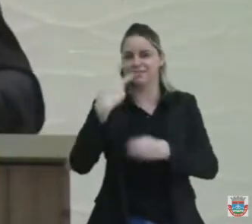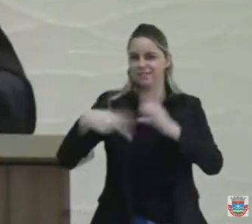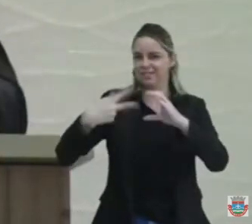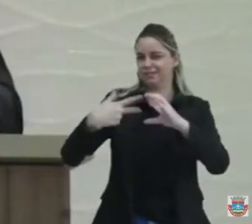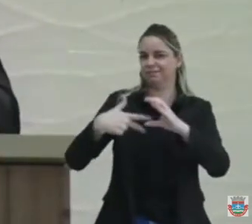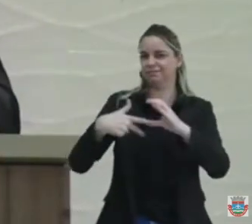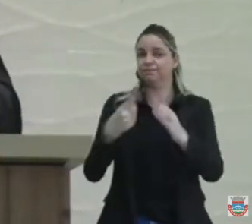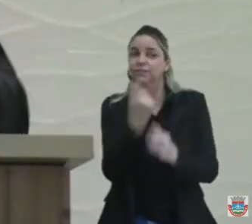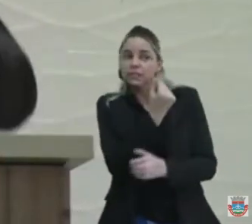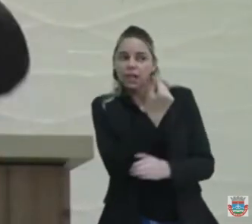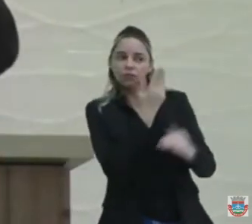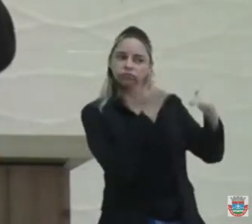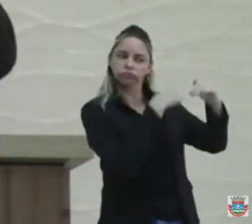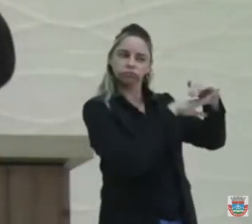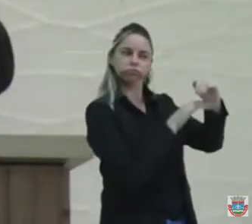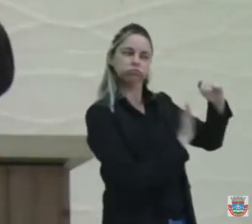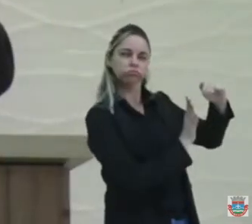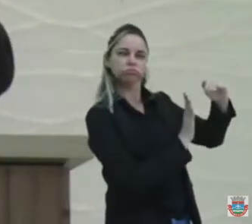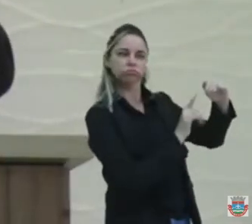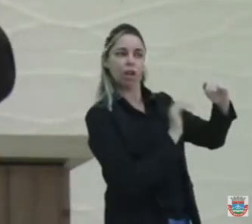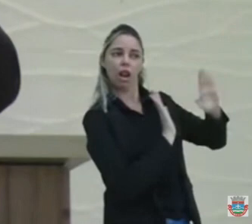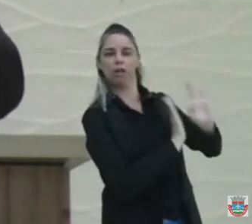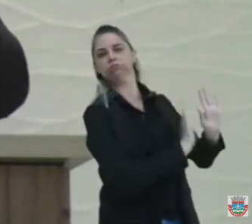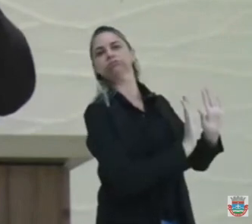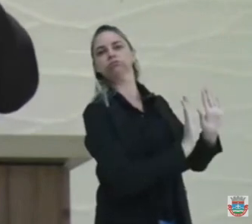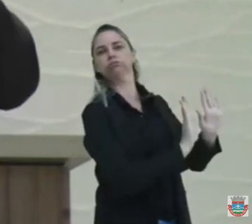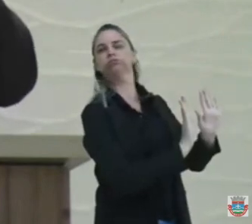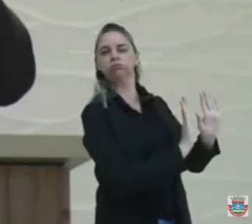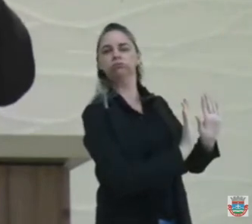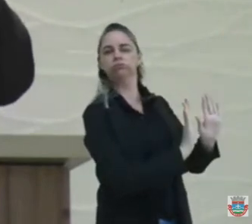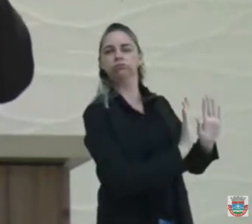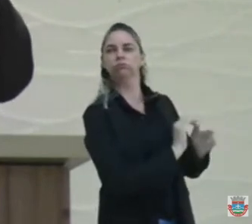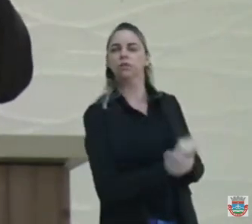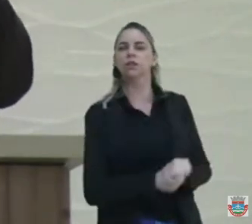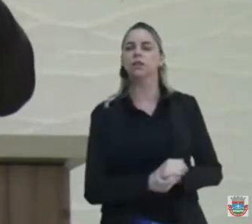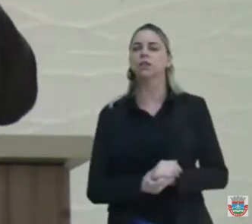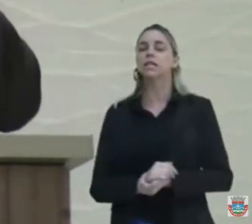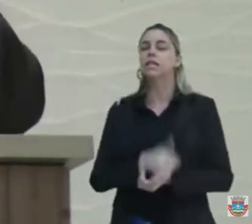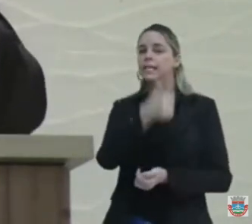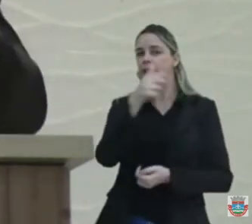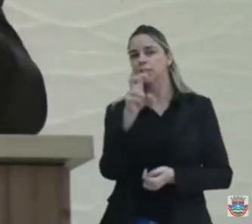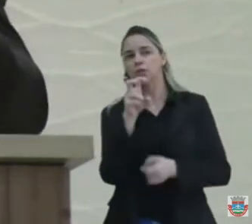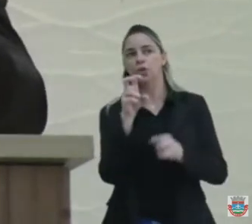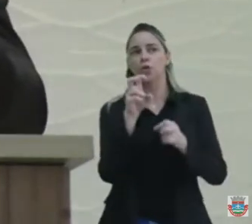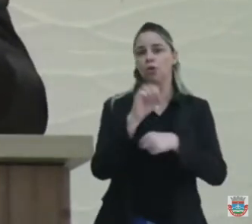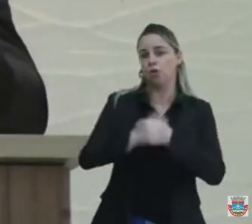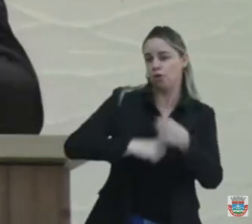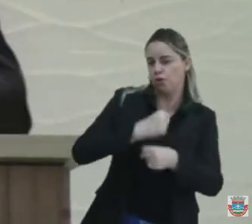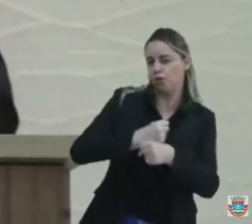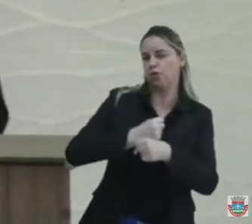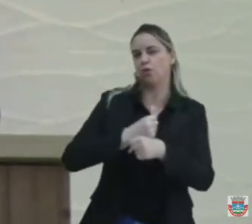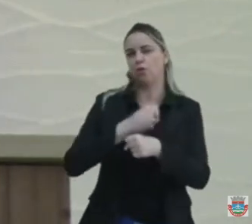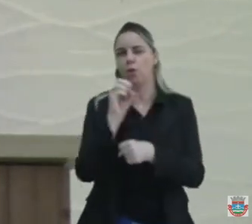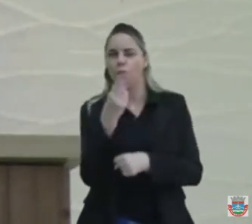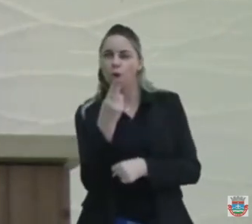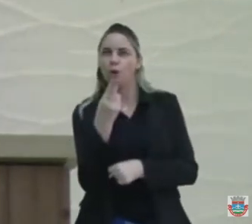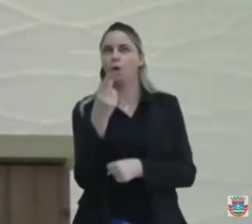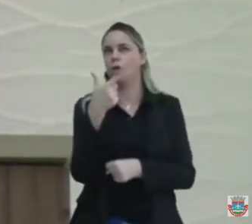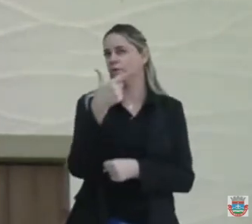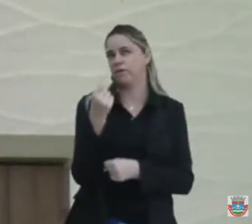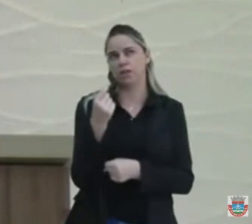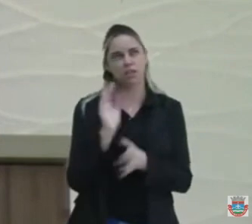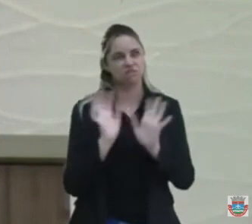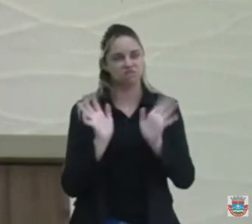gasto, não. Tá certo? Vai ficar lá represado durante 15 ou 20 anos, para quando as pessoas que